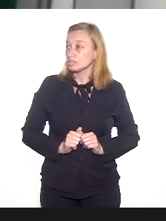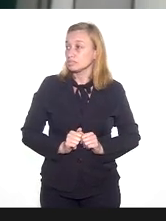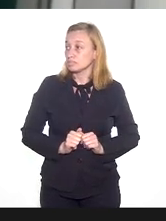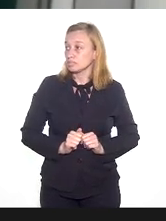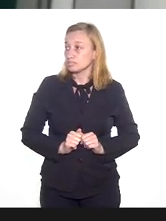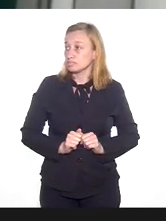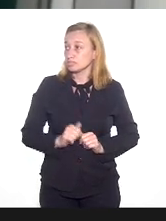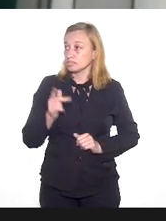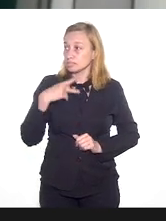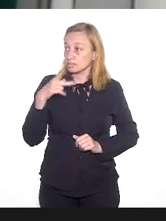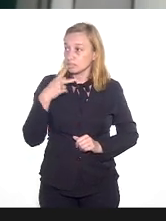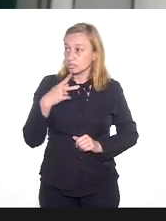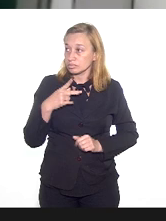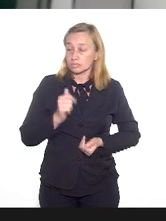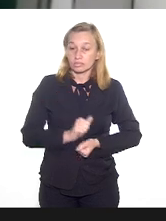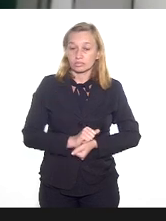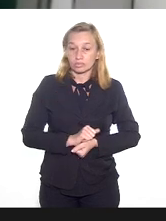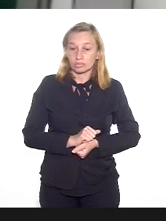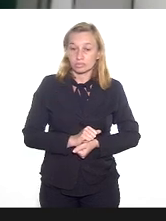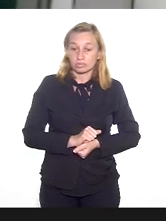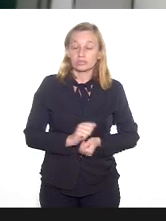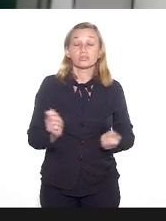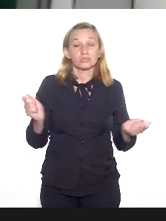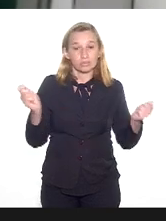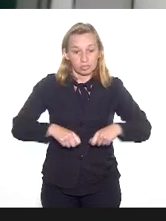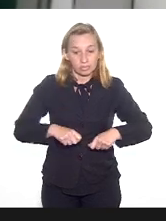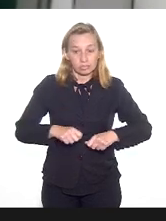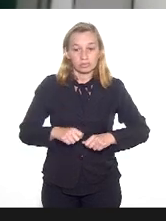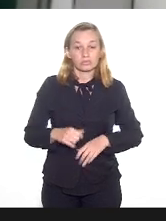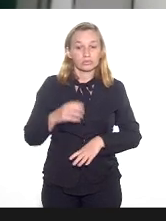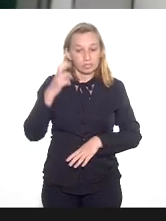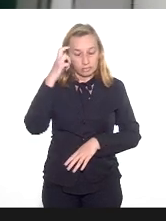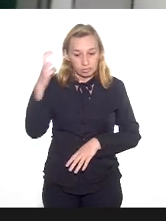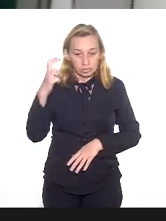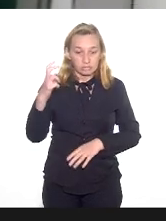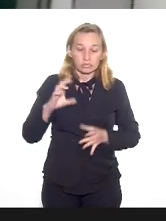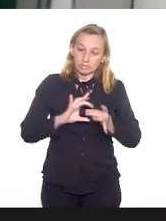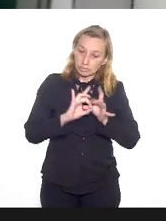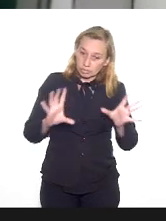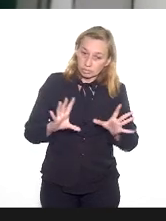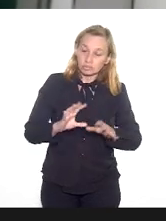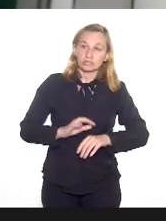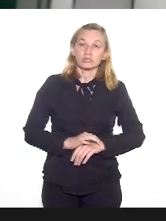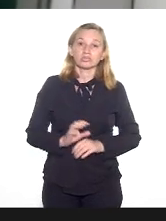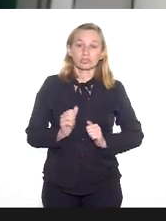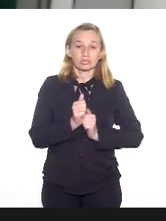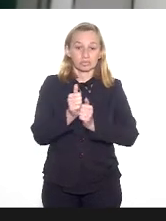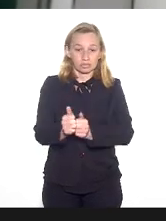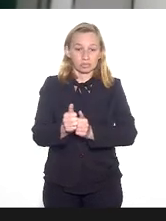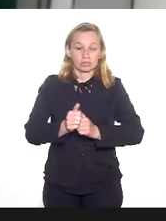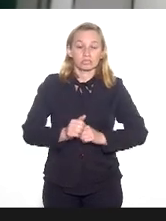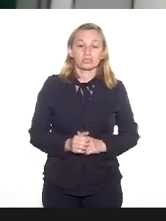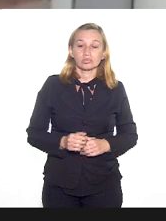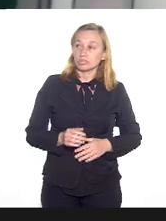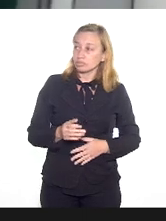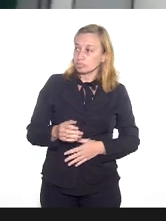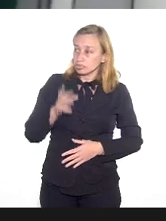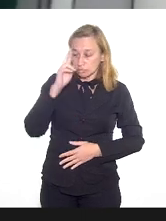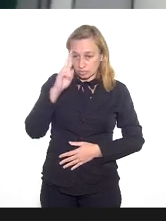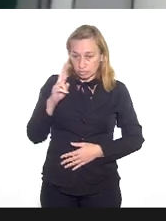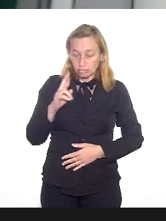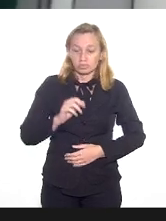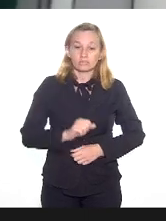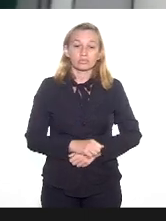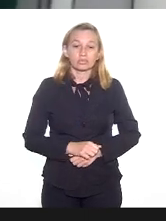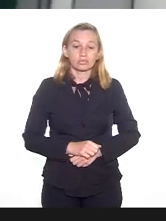novo, ressaltar a forma competente, inteligente, democrática com que a CPI foi conduzida por Vossa Excelência, por você,